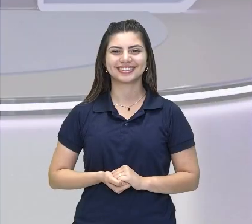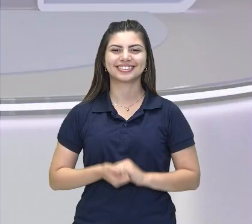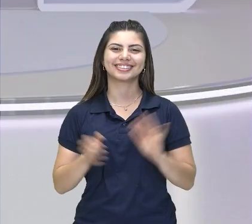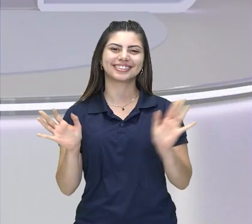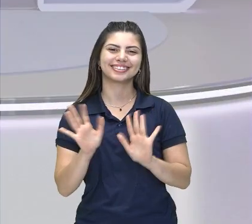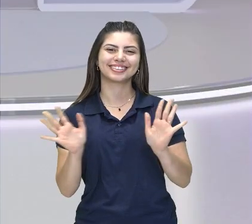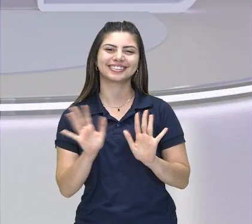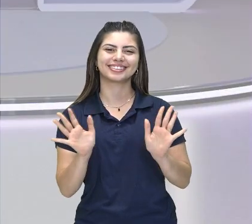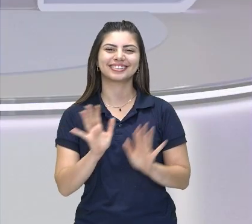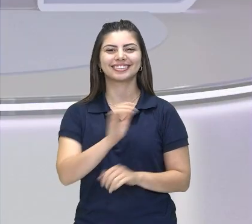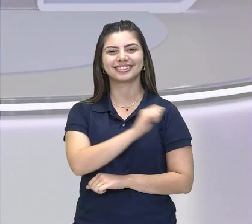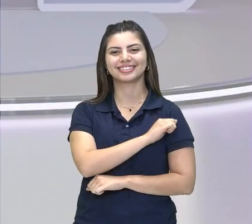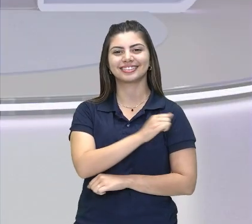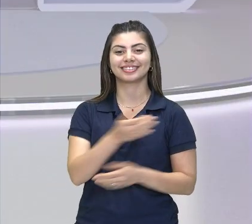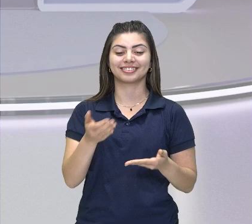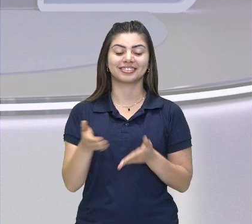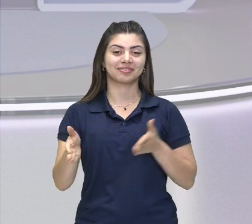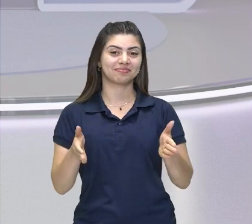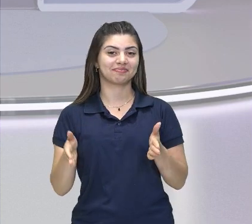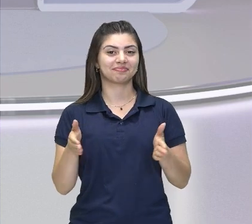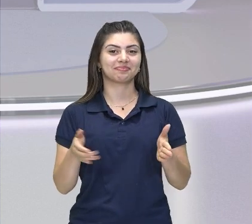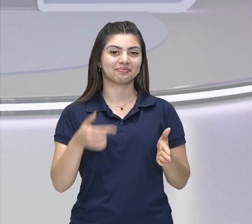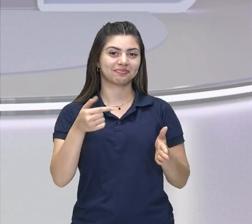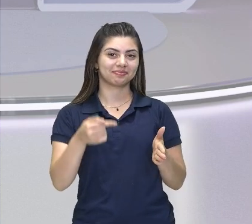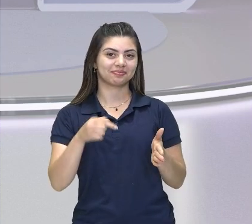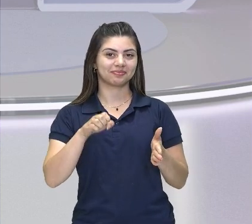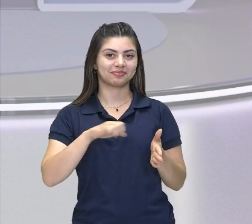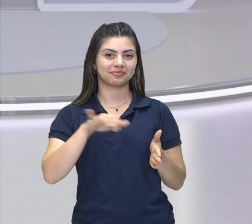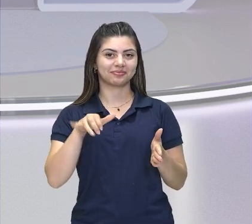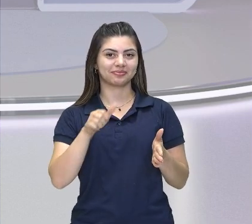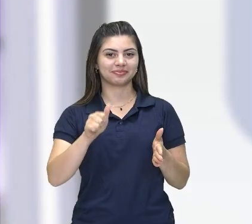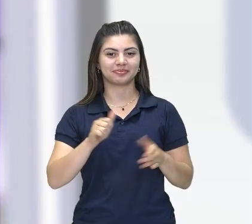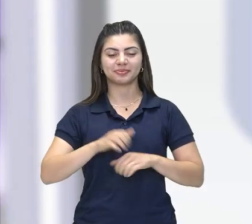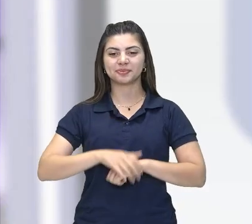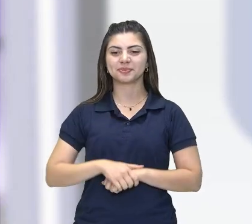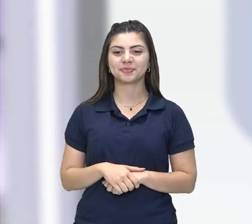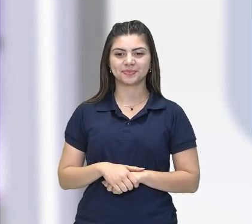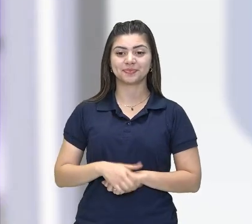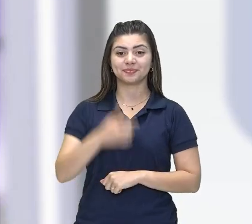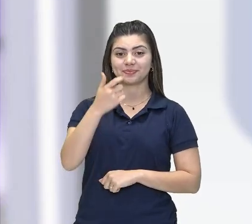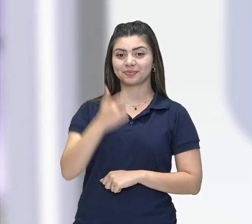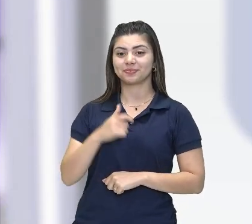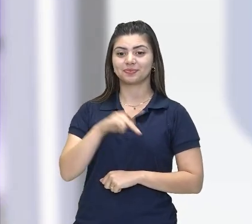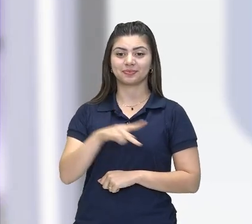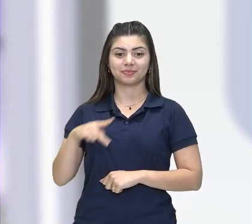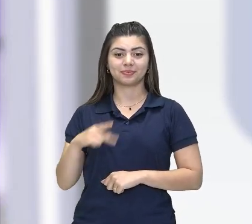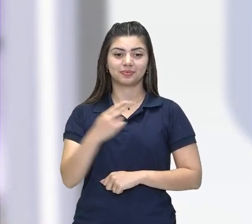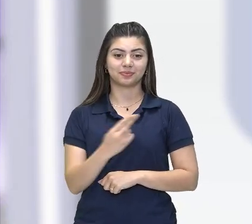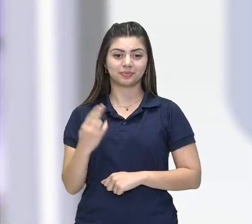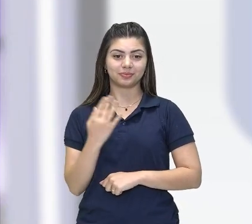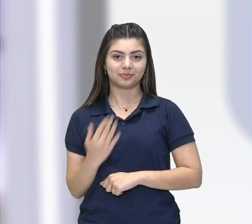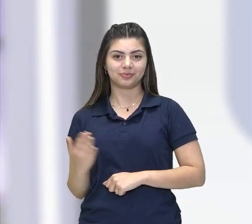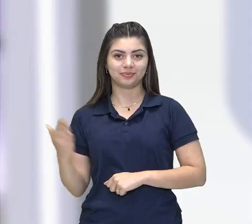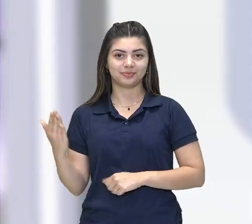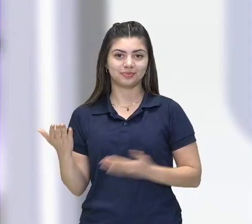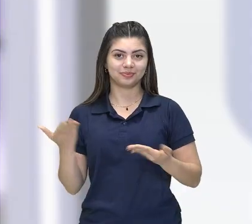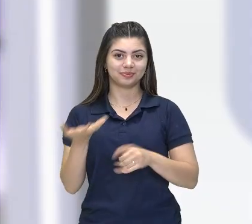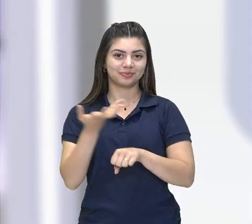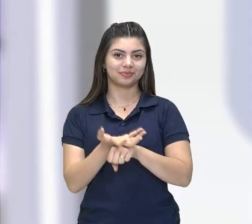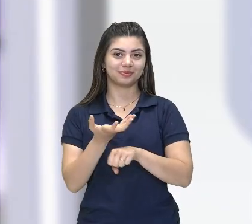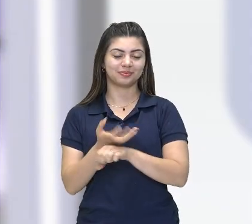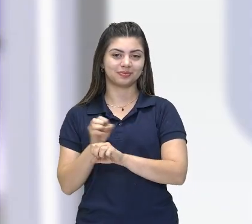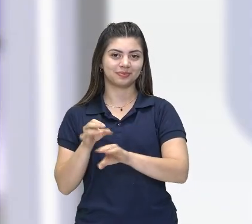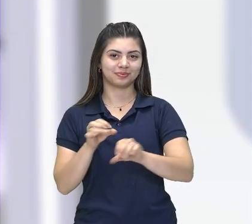Olá, alunos da 7ª fase da Educação de Jovens e Adultos. Eu sou o professor Renato Souza, do componente